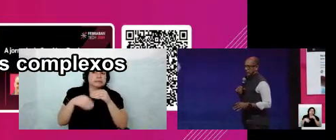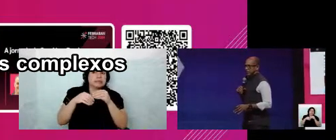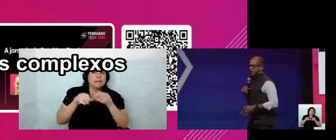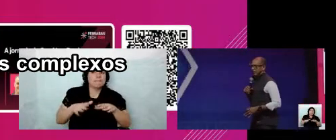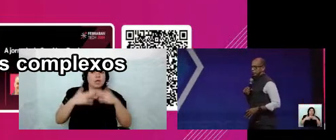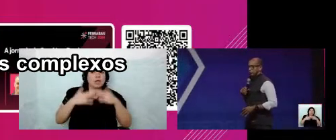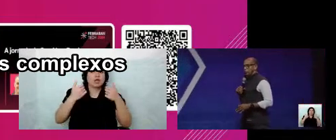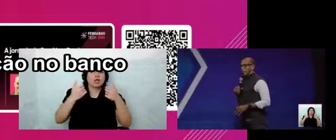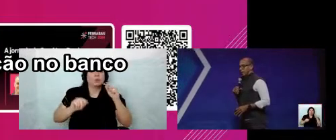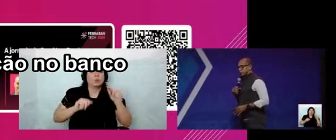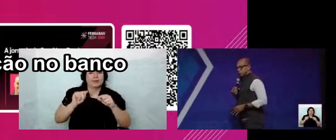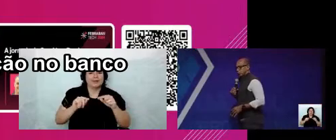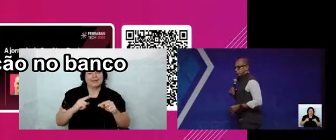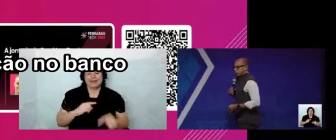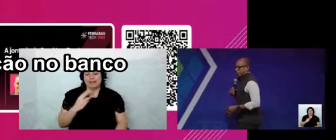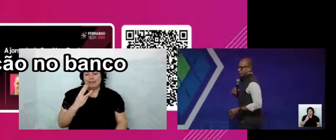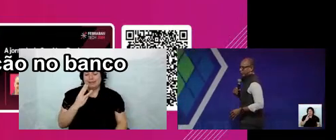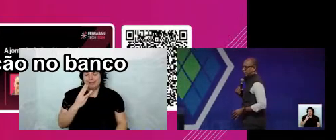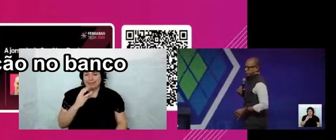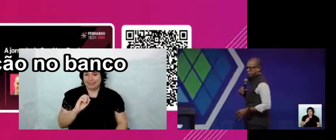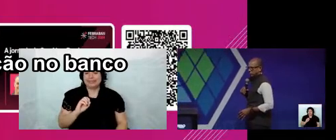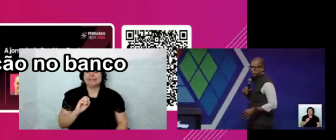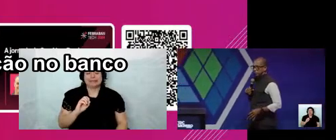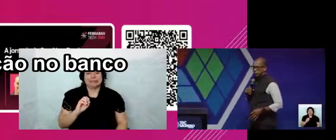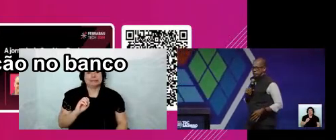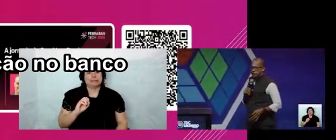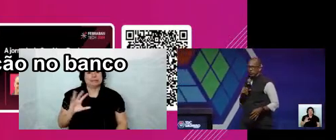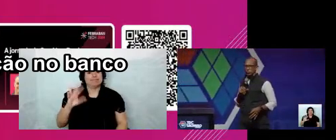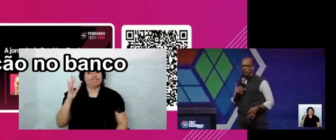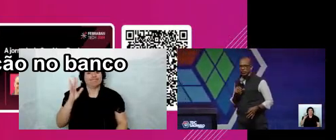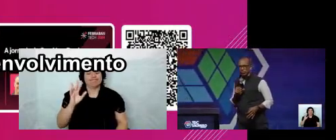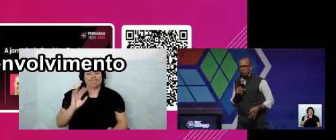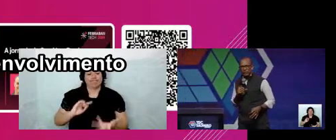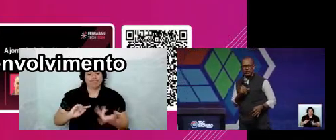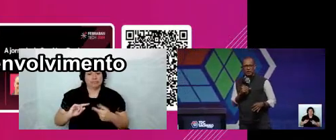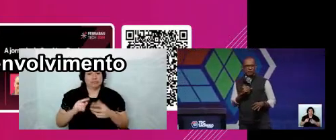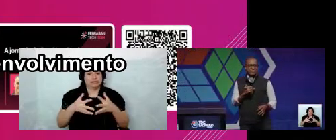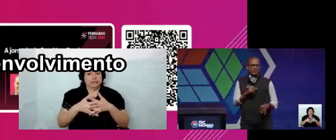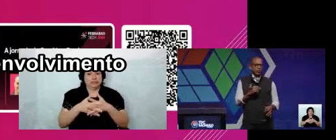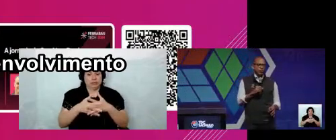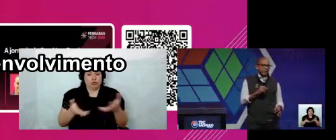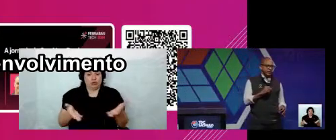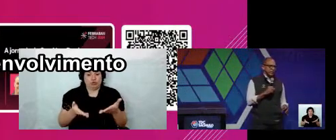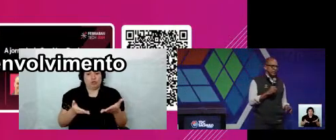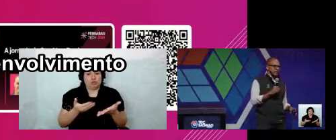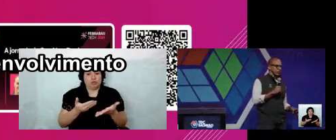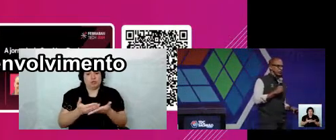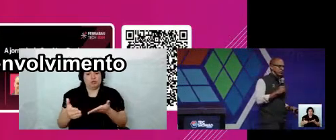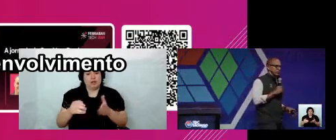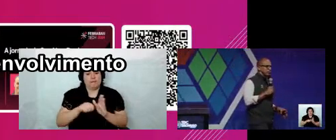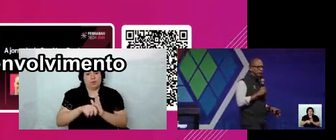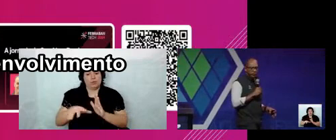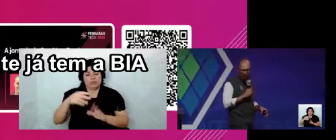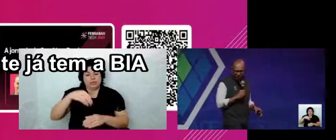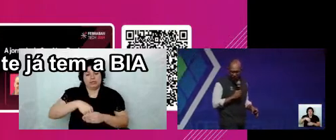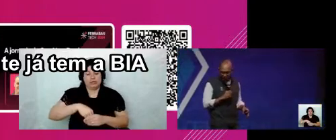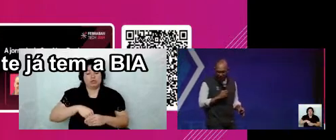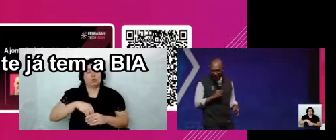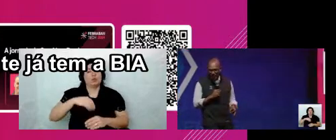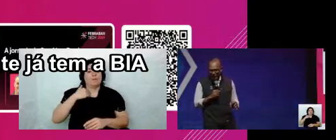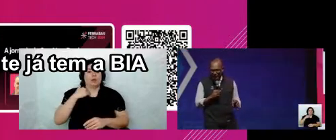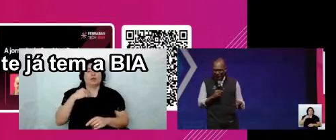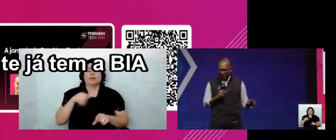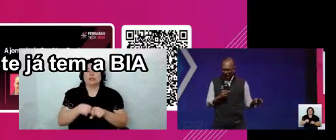tem aqui 30 cases complexos implementados hoje em produção no banco, tem mais 50 que estão em